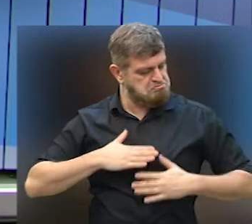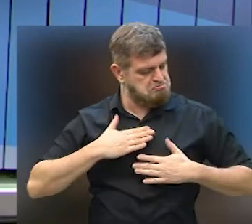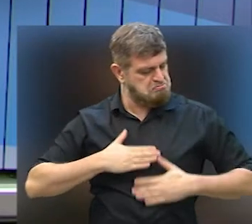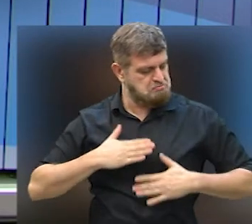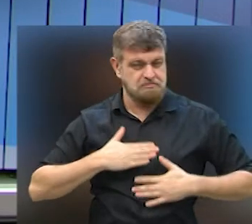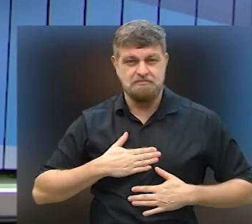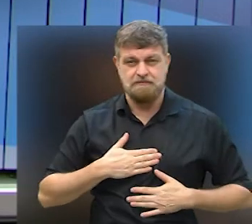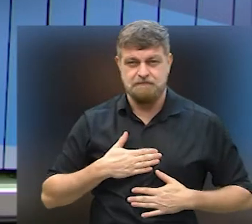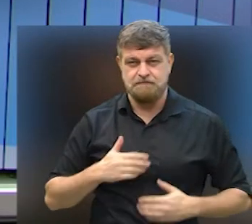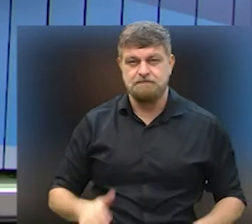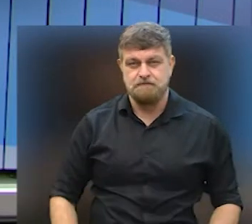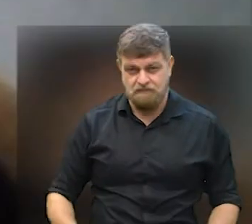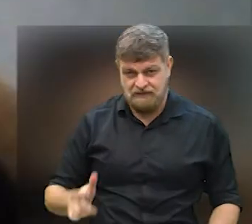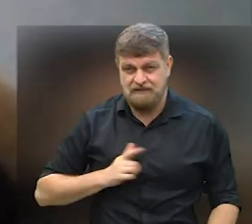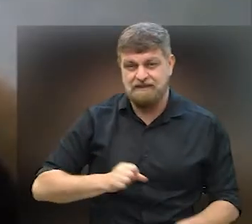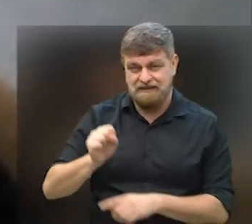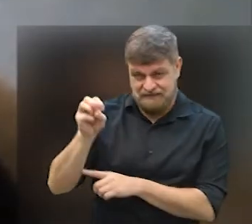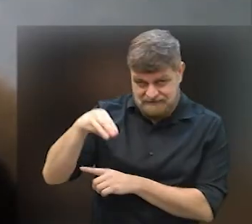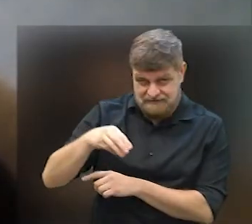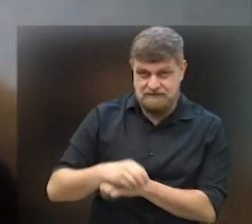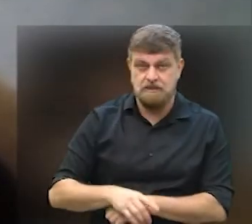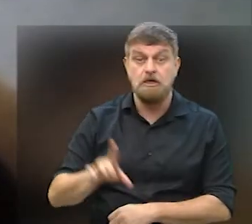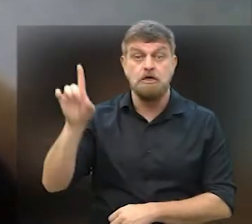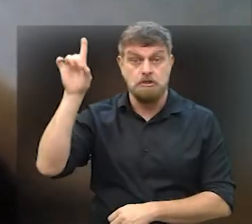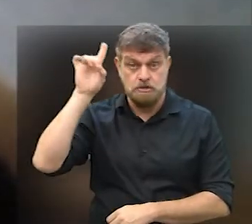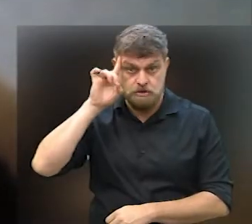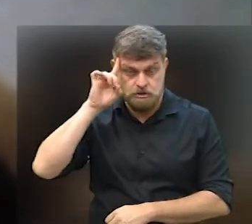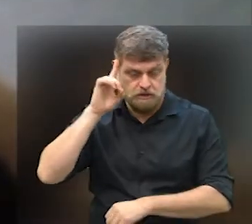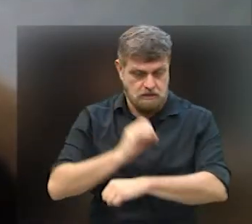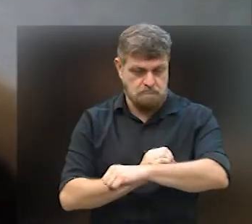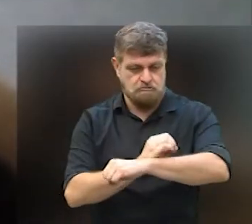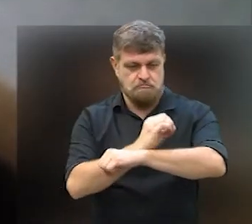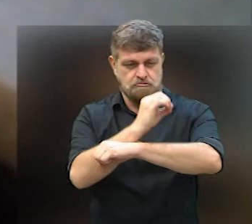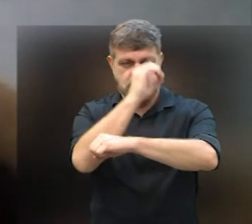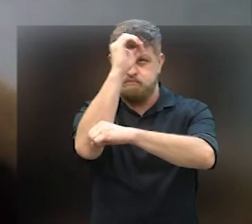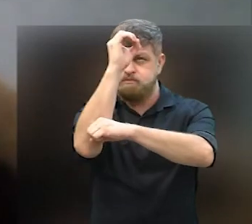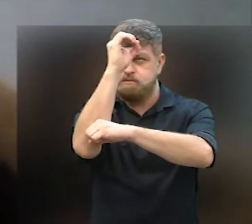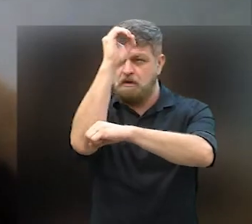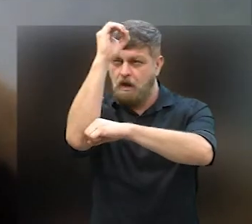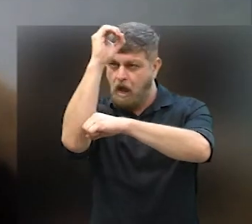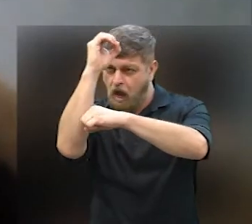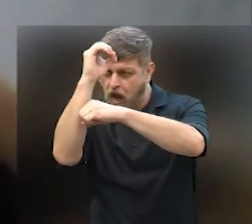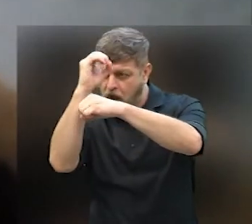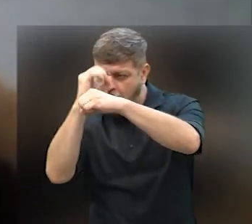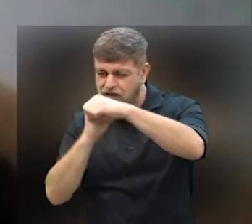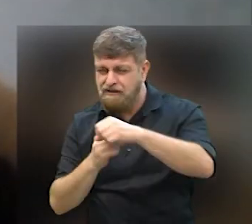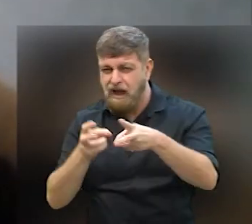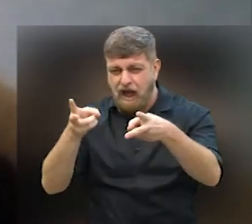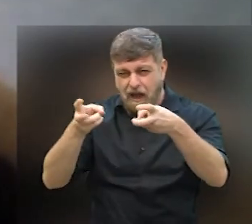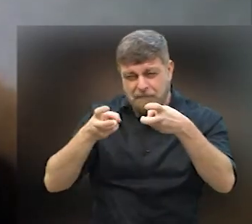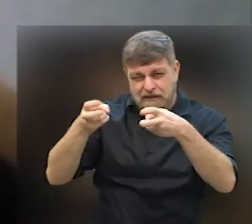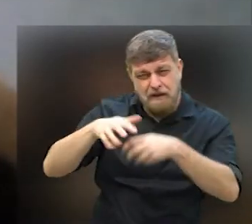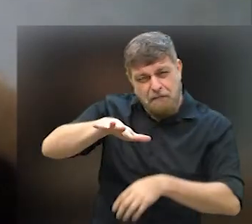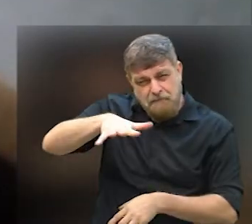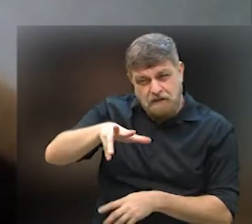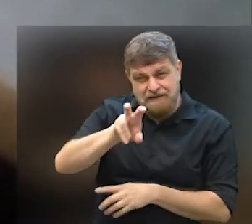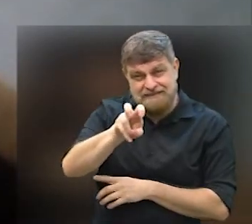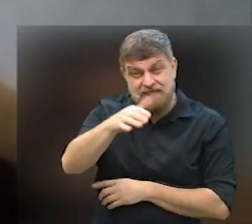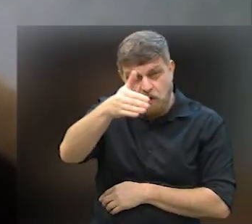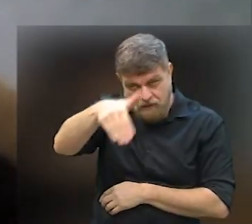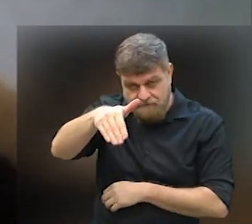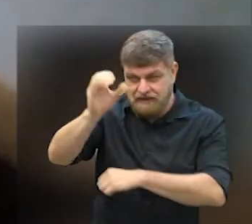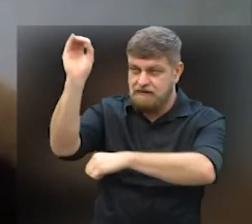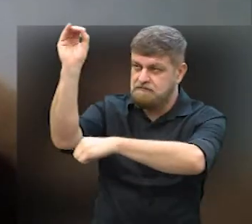agradável? Maravilha. Existe sim o dia e noite lá no Everest, a gente começa a perceber anoitecer por volta das 5h30 da